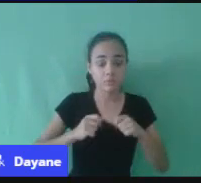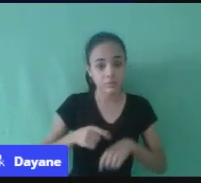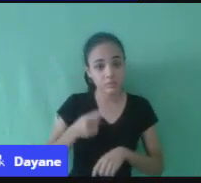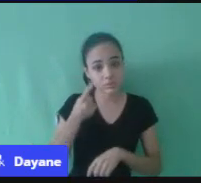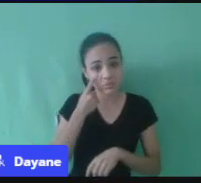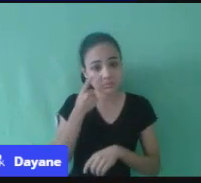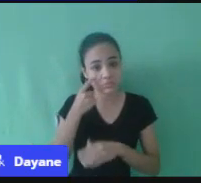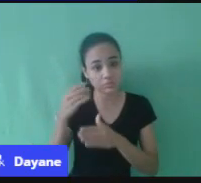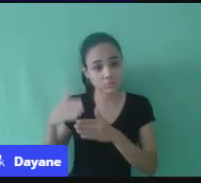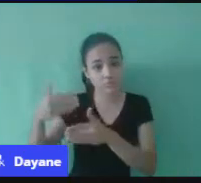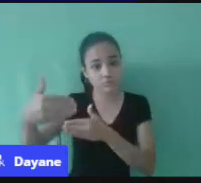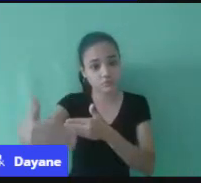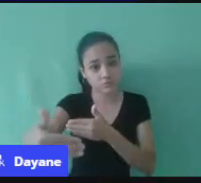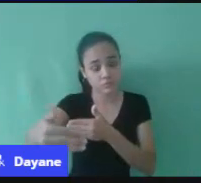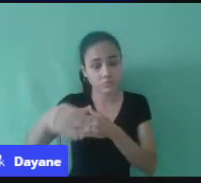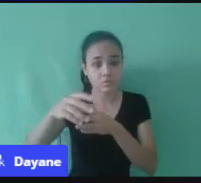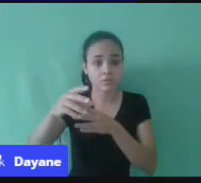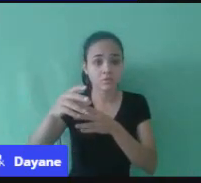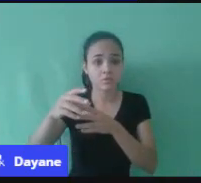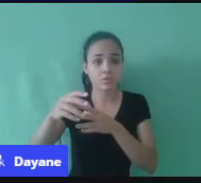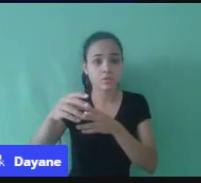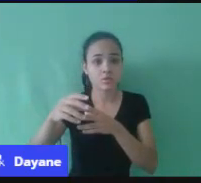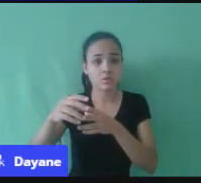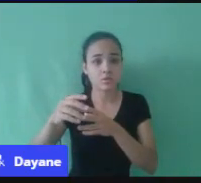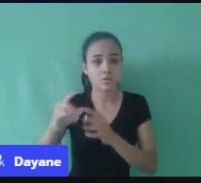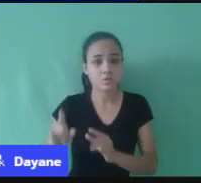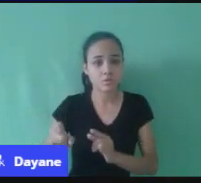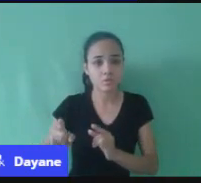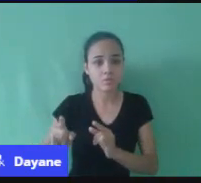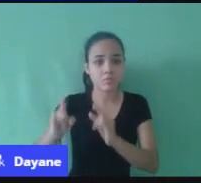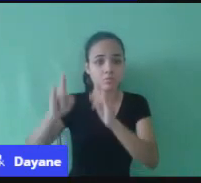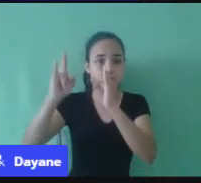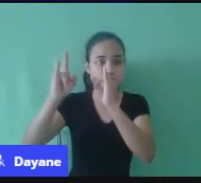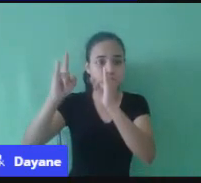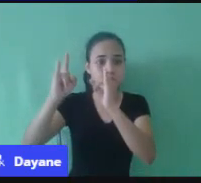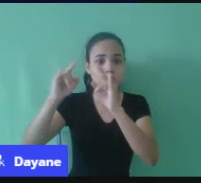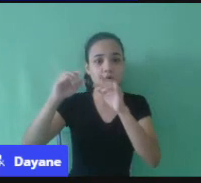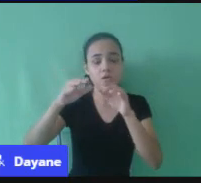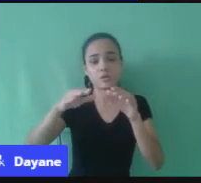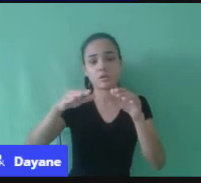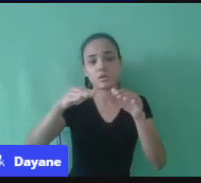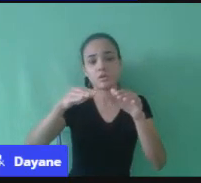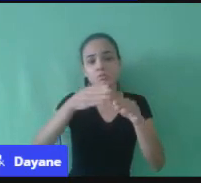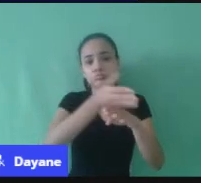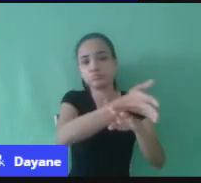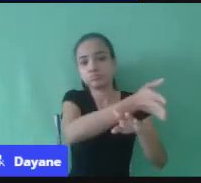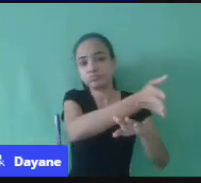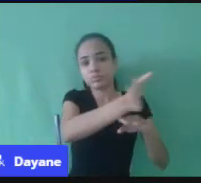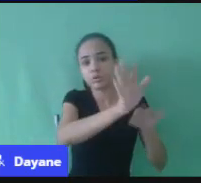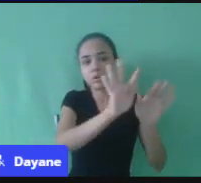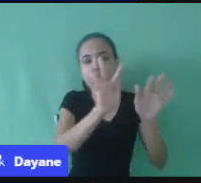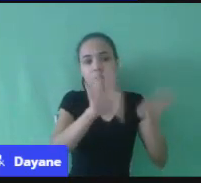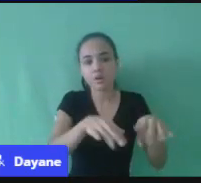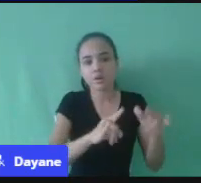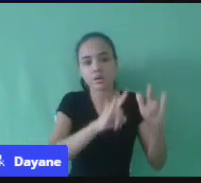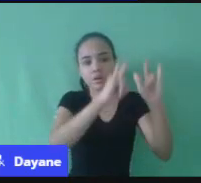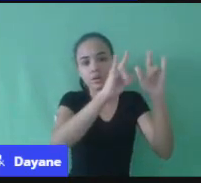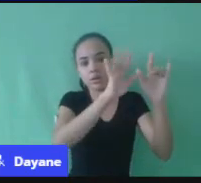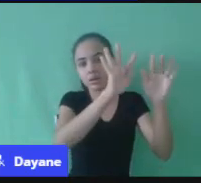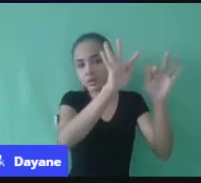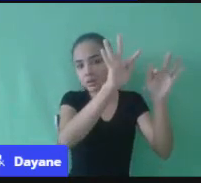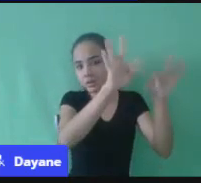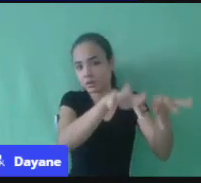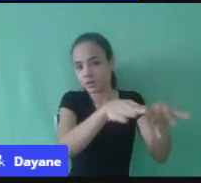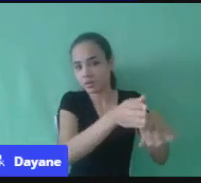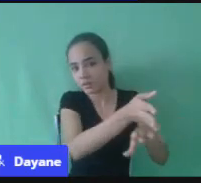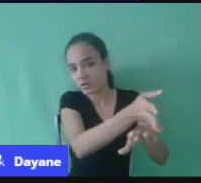urbana, você vai ver o rio Aianduí com essa mata ciliar. E você também pode olhar o impacto, o professor